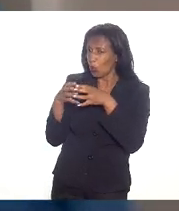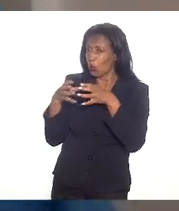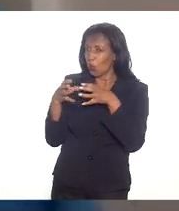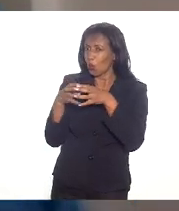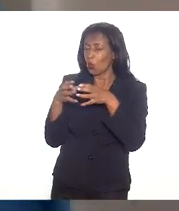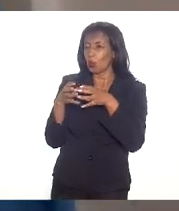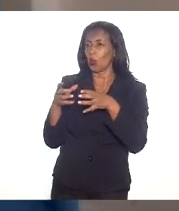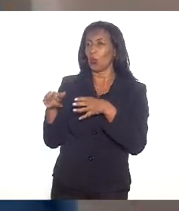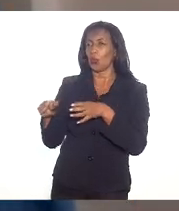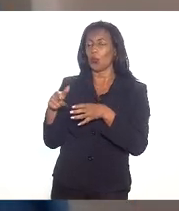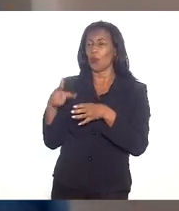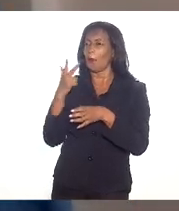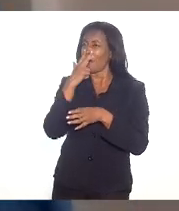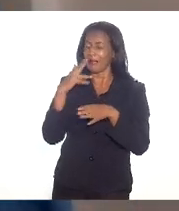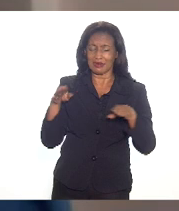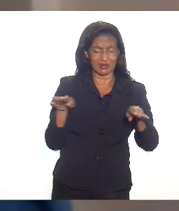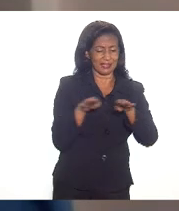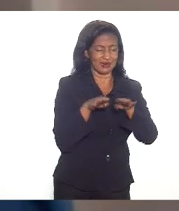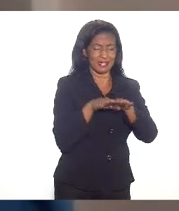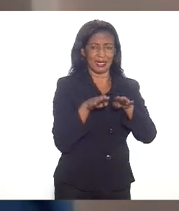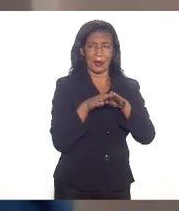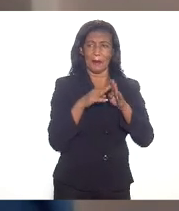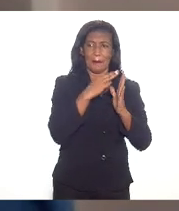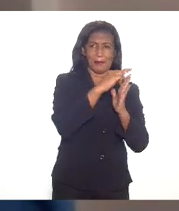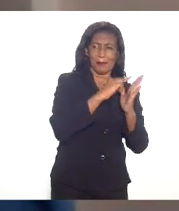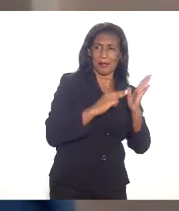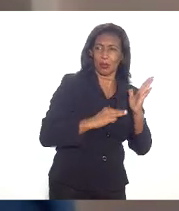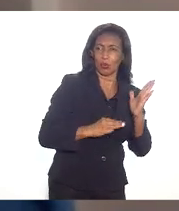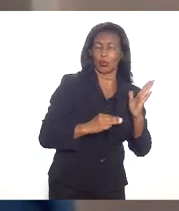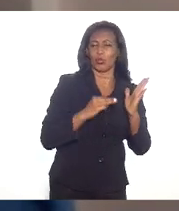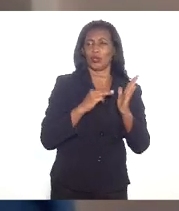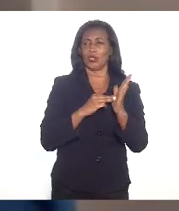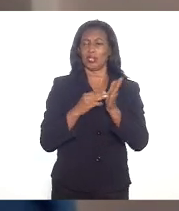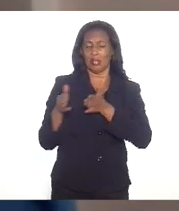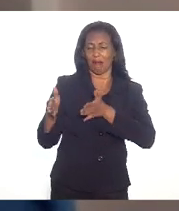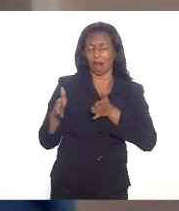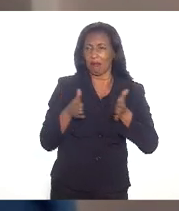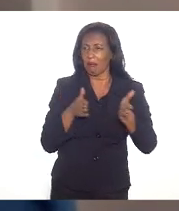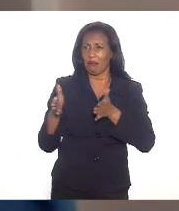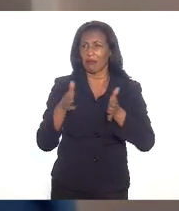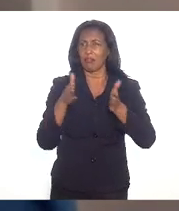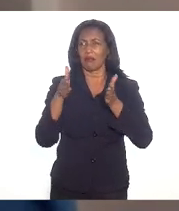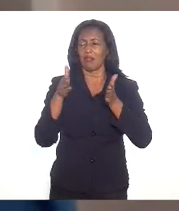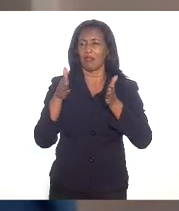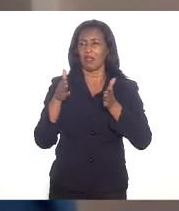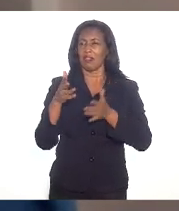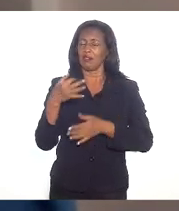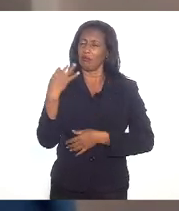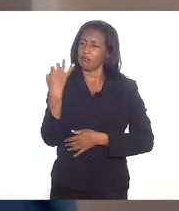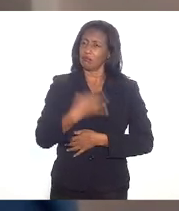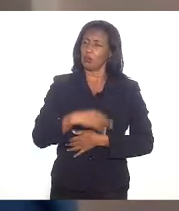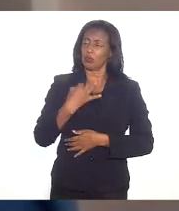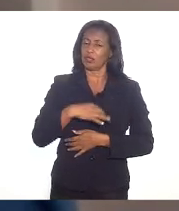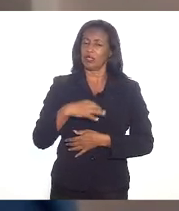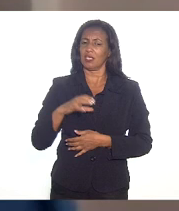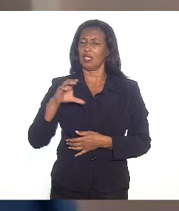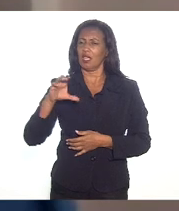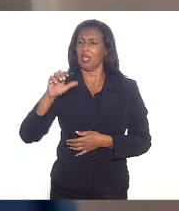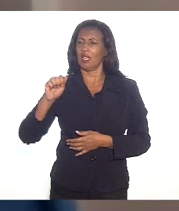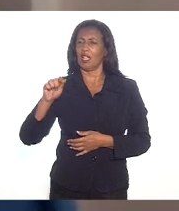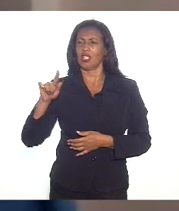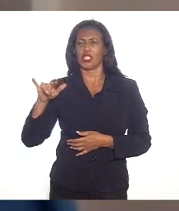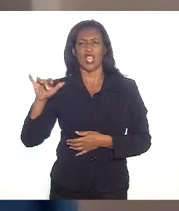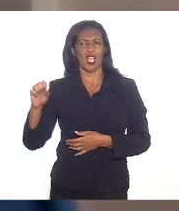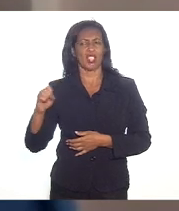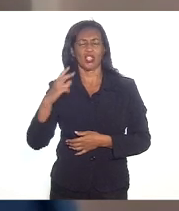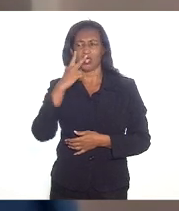tudo como se fosse uma mesma metodologia, uma mesma trajetória. Então, com toda certeza, esses CAGEDs que têm sido